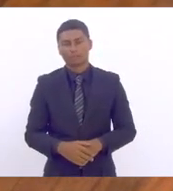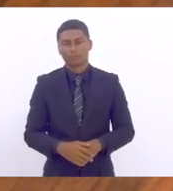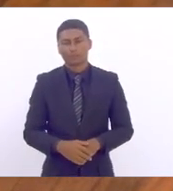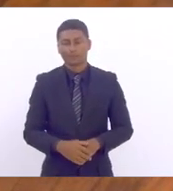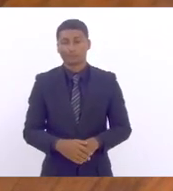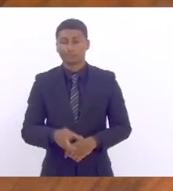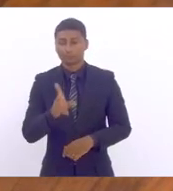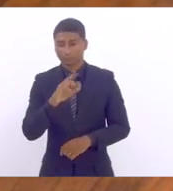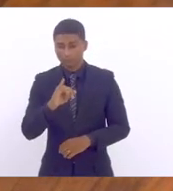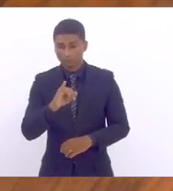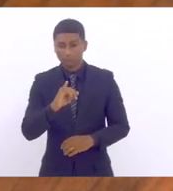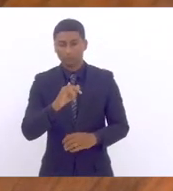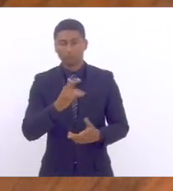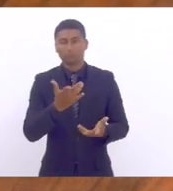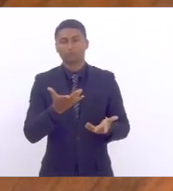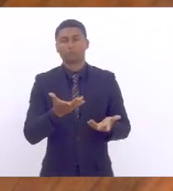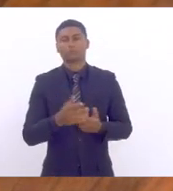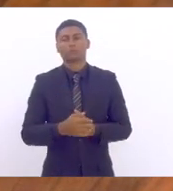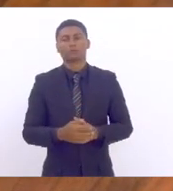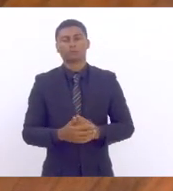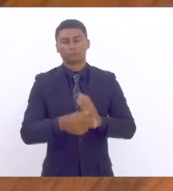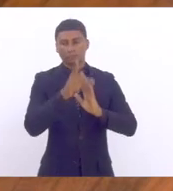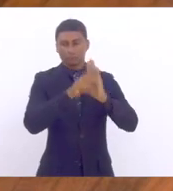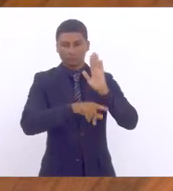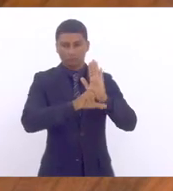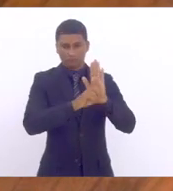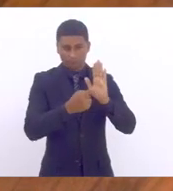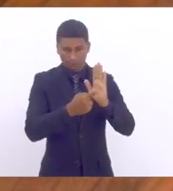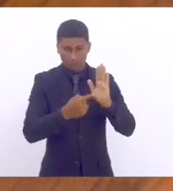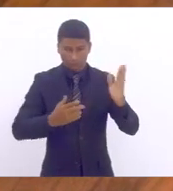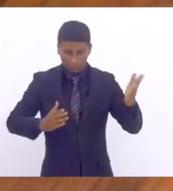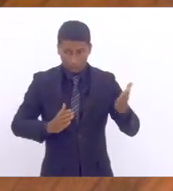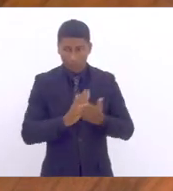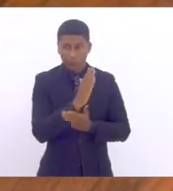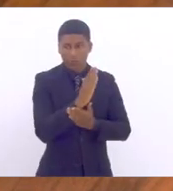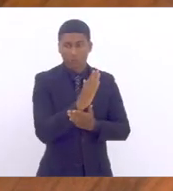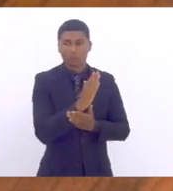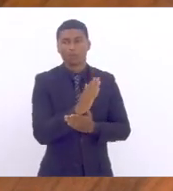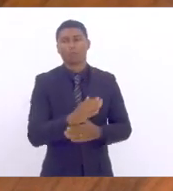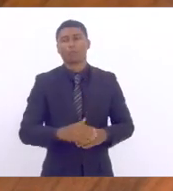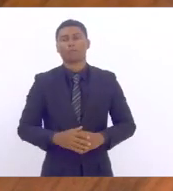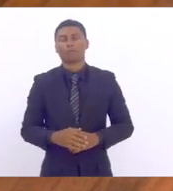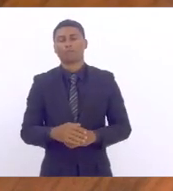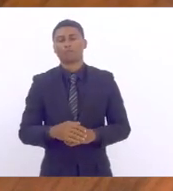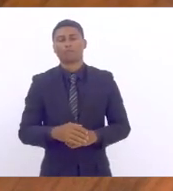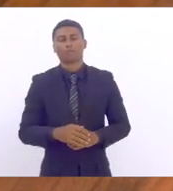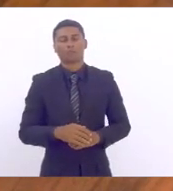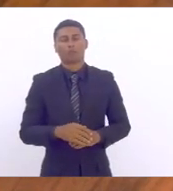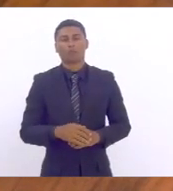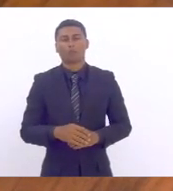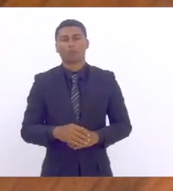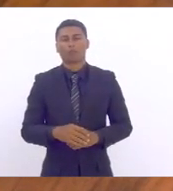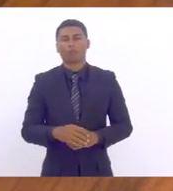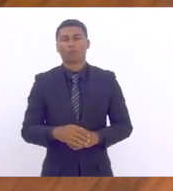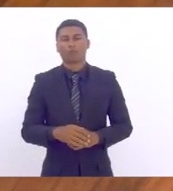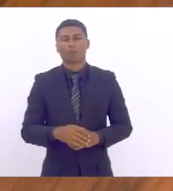realmente o projeto for aprovado com essa